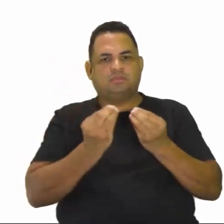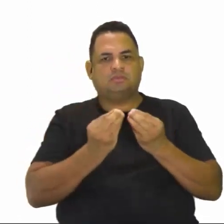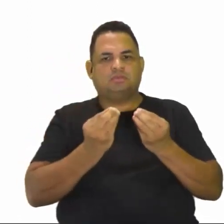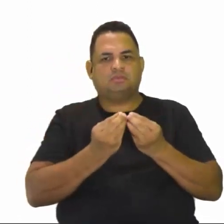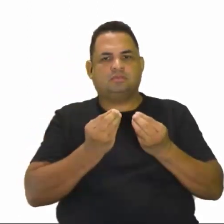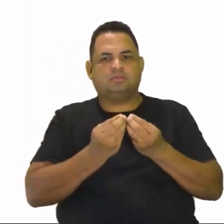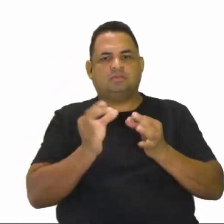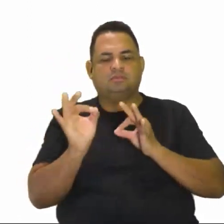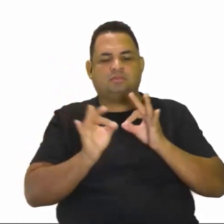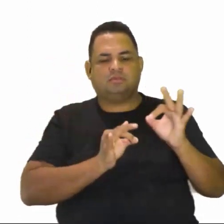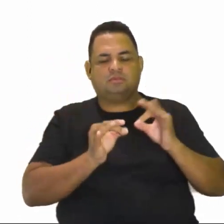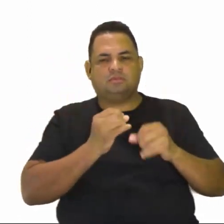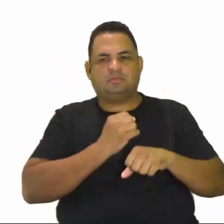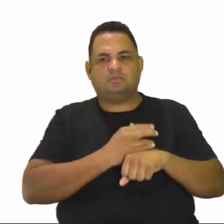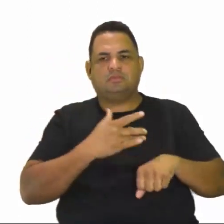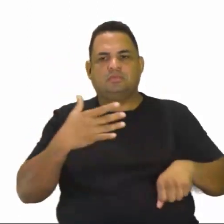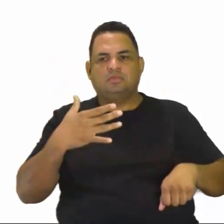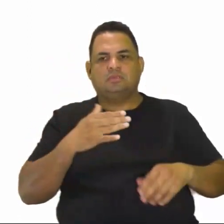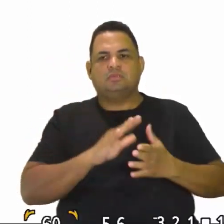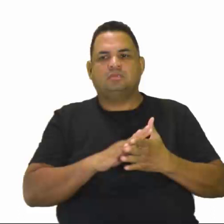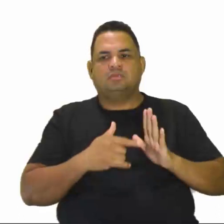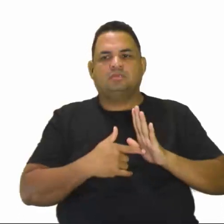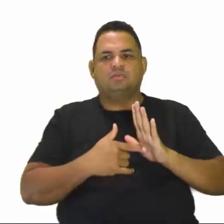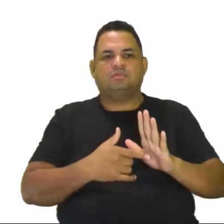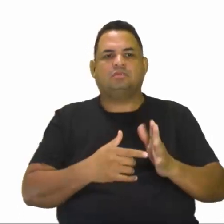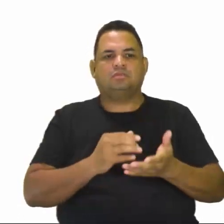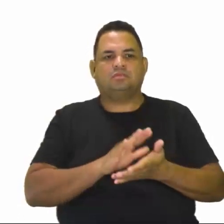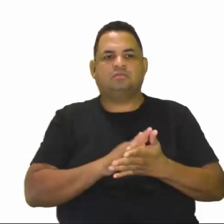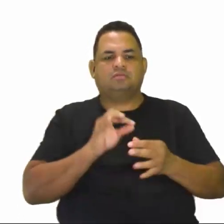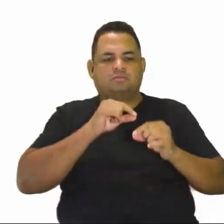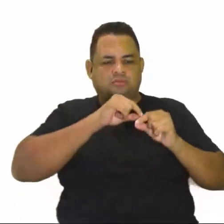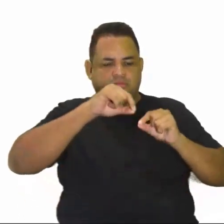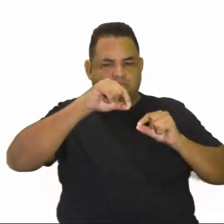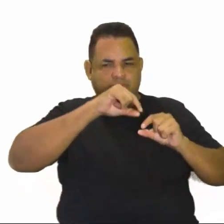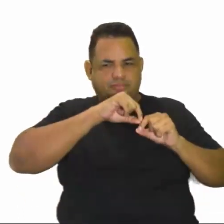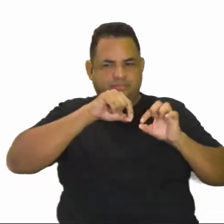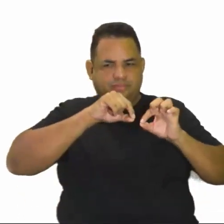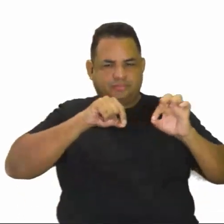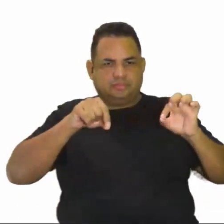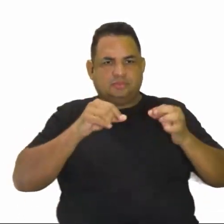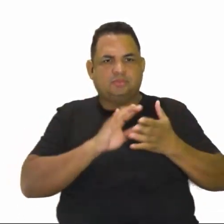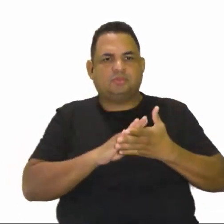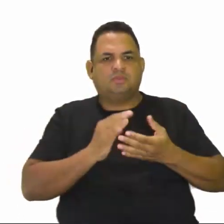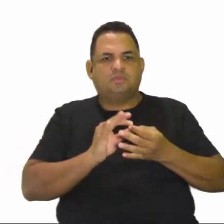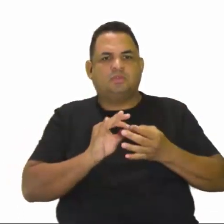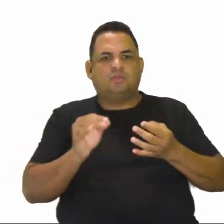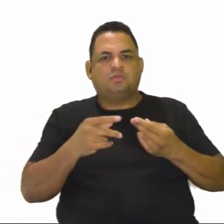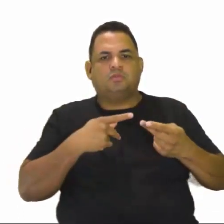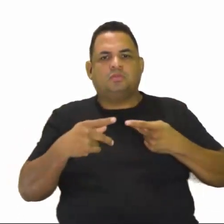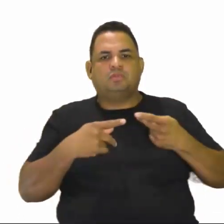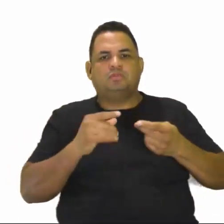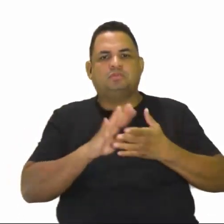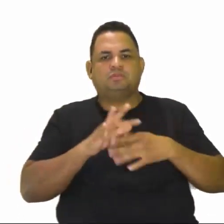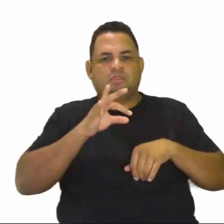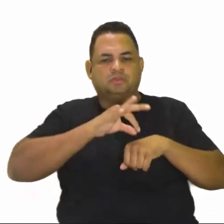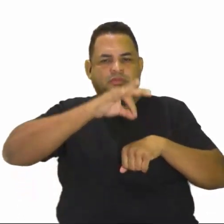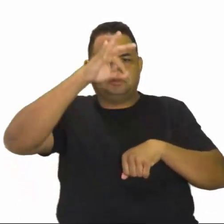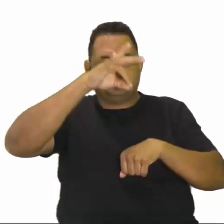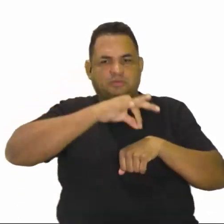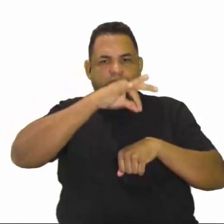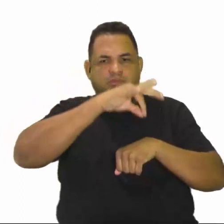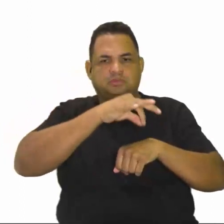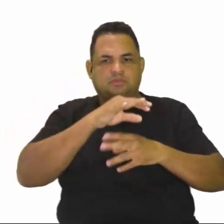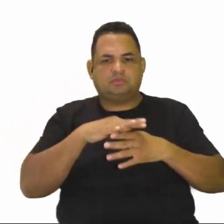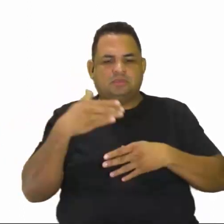né, que formavam os ácidos, elas apresentavam cantos afiados ou projeções como os